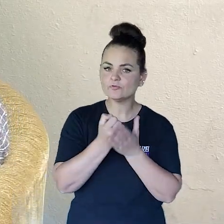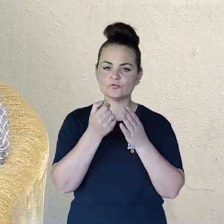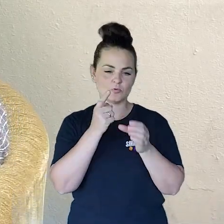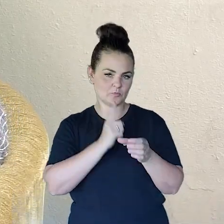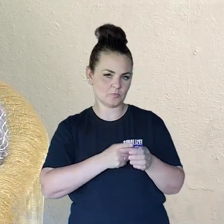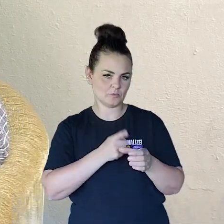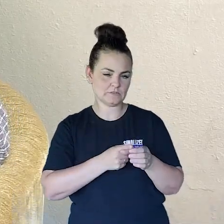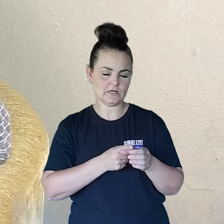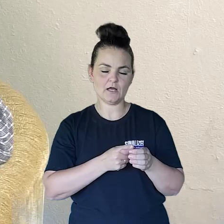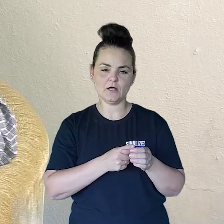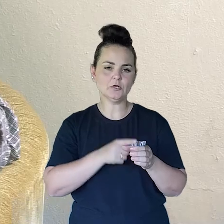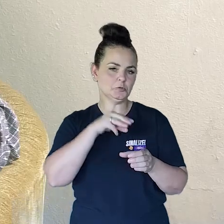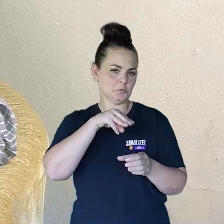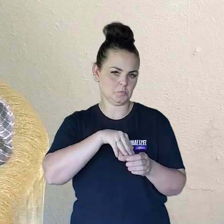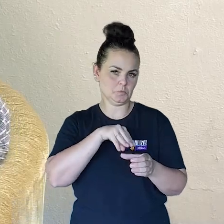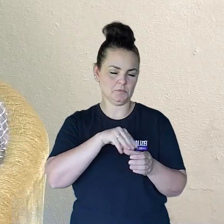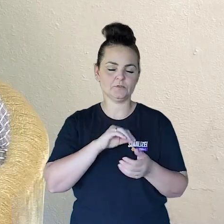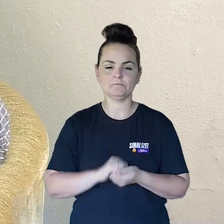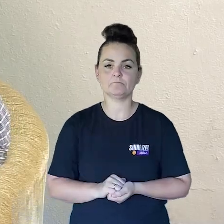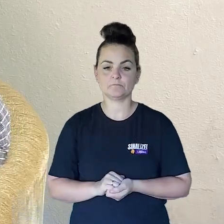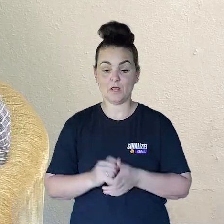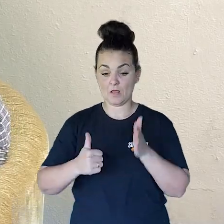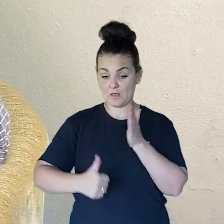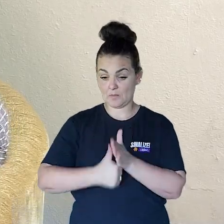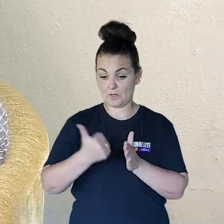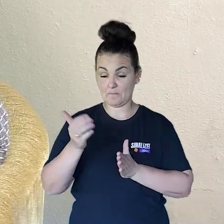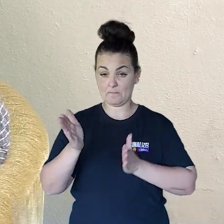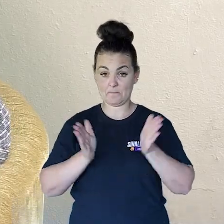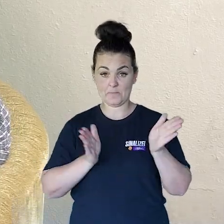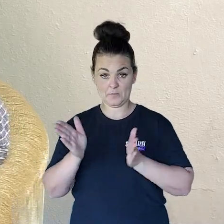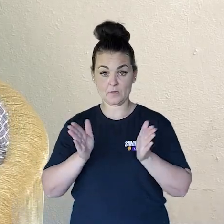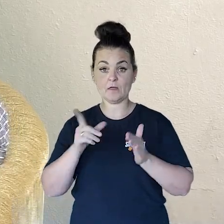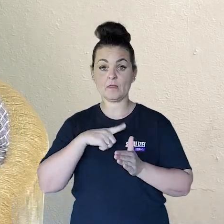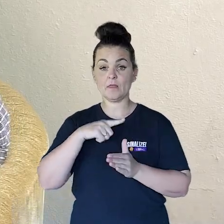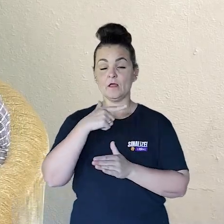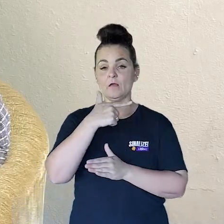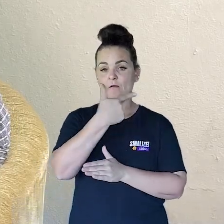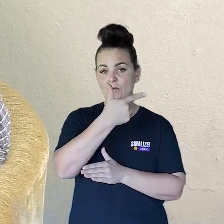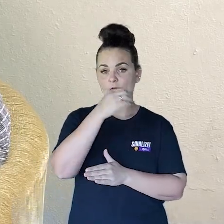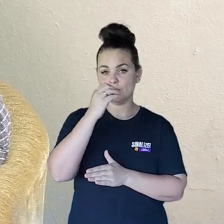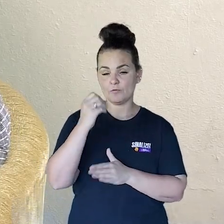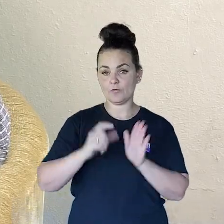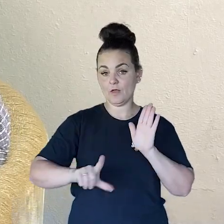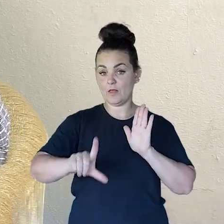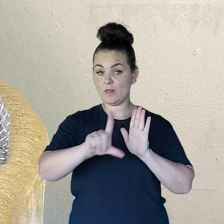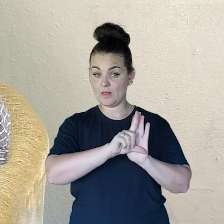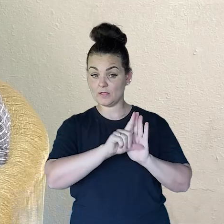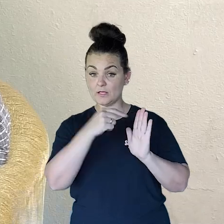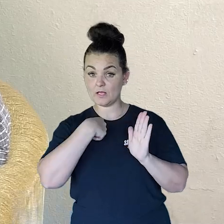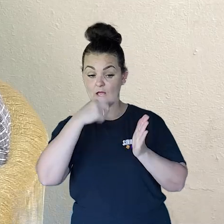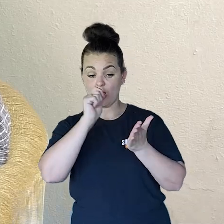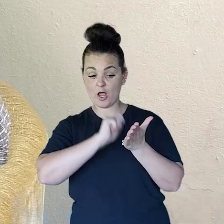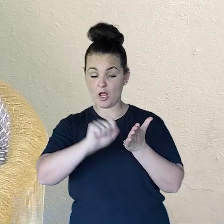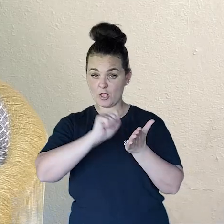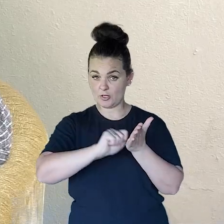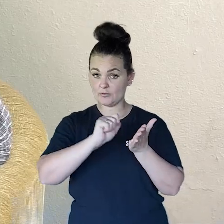para o município. Nesse primeiro mandato, nós tivemos quase 200 leis de minha